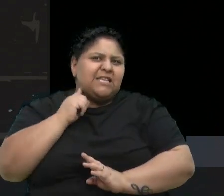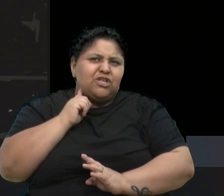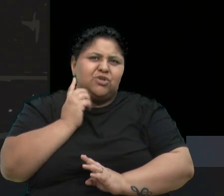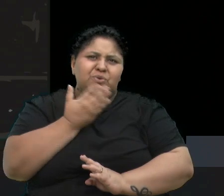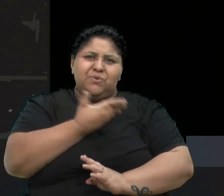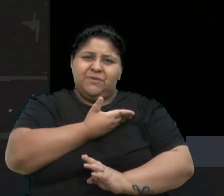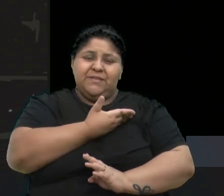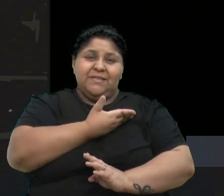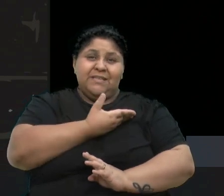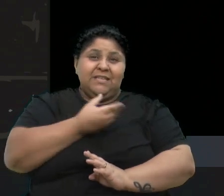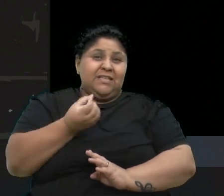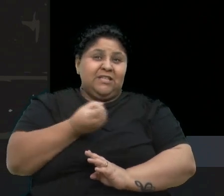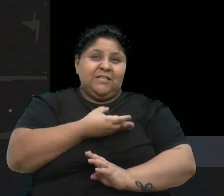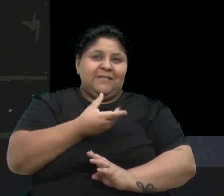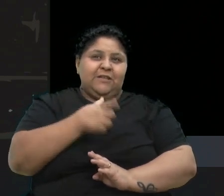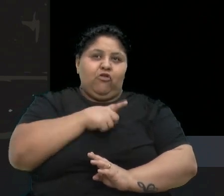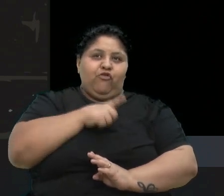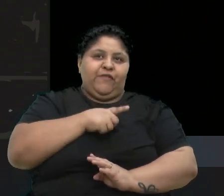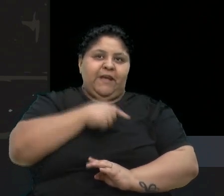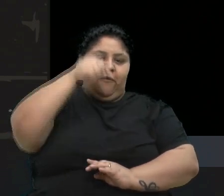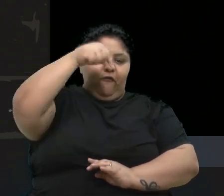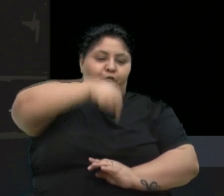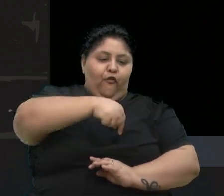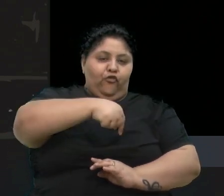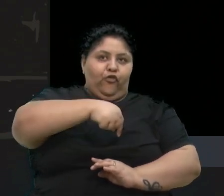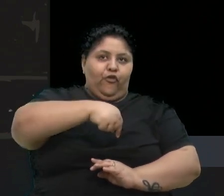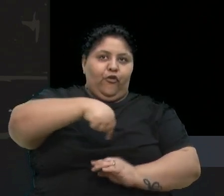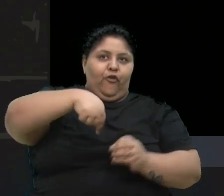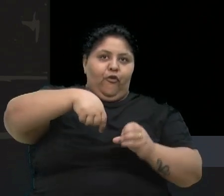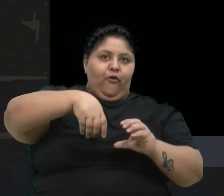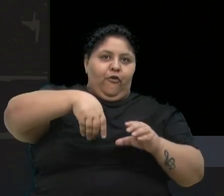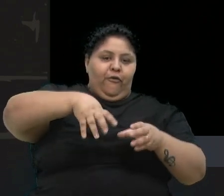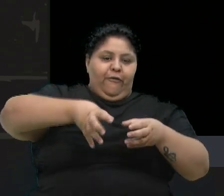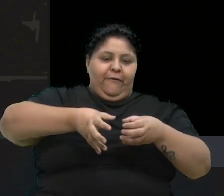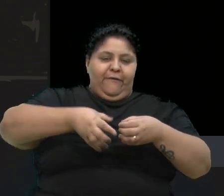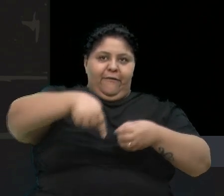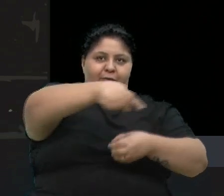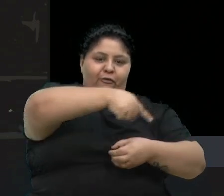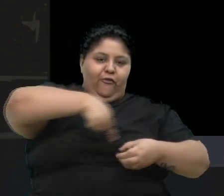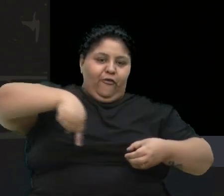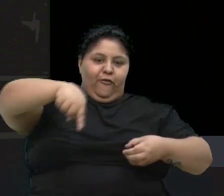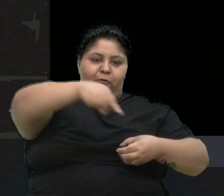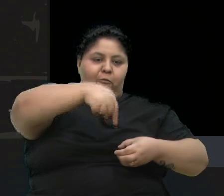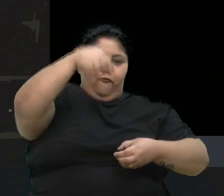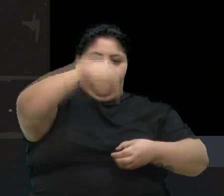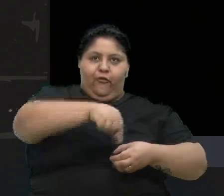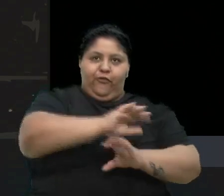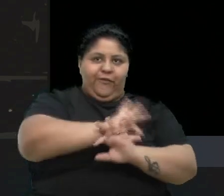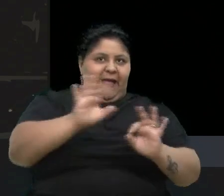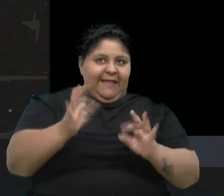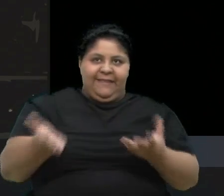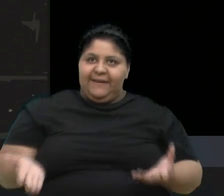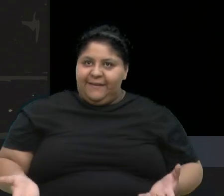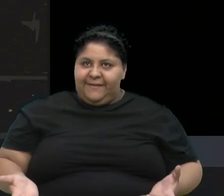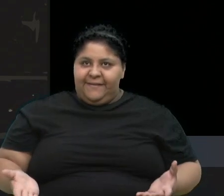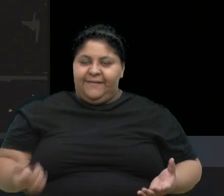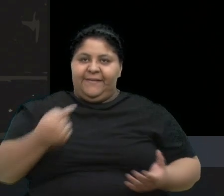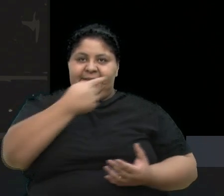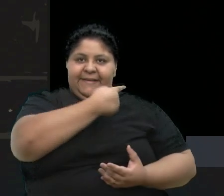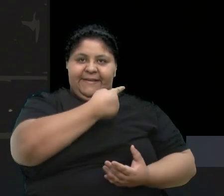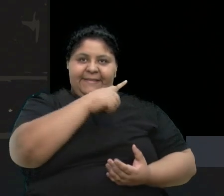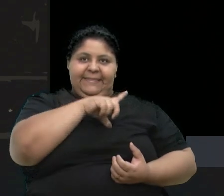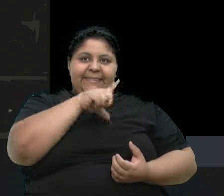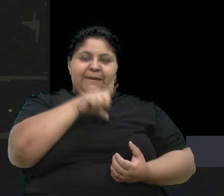inovador, né? Não tem fundo, é uma coisa assim incrível. Pode ir passando. A situação da